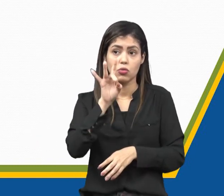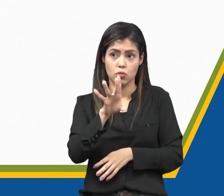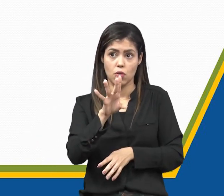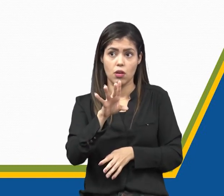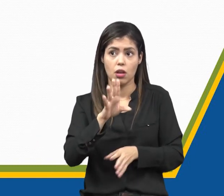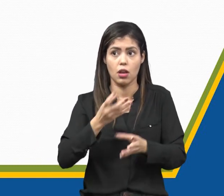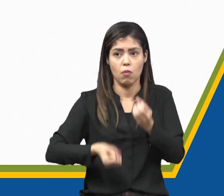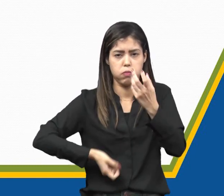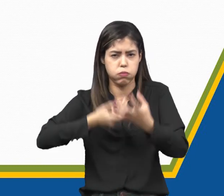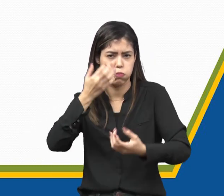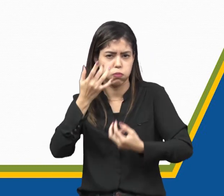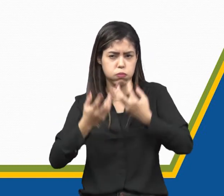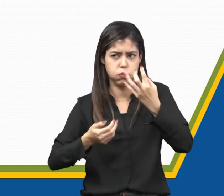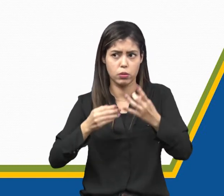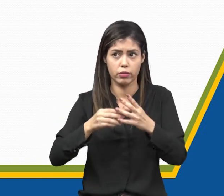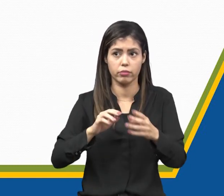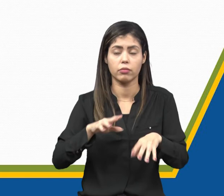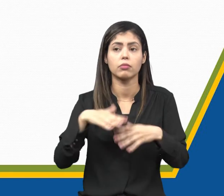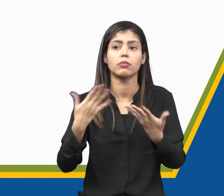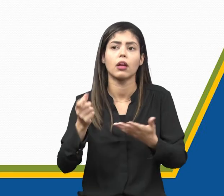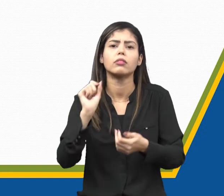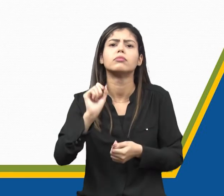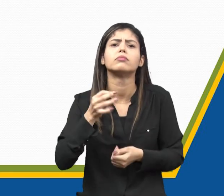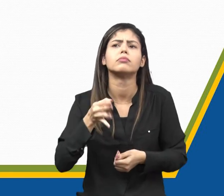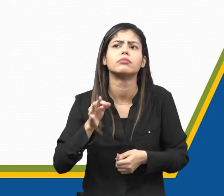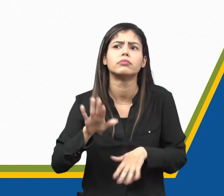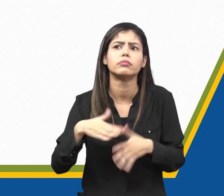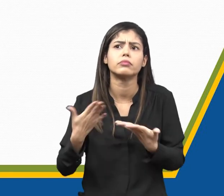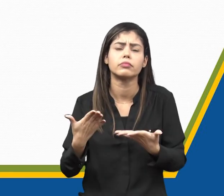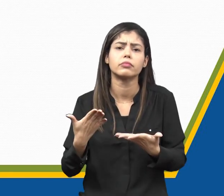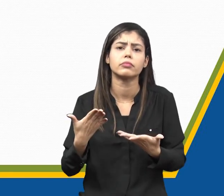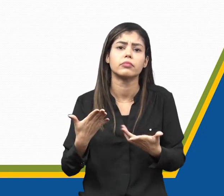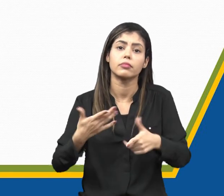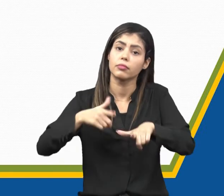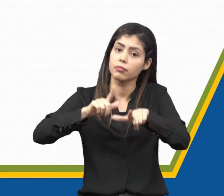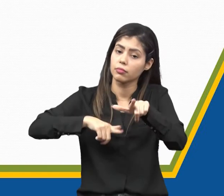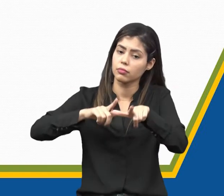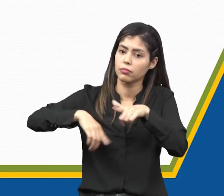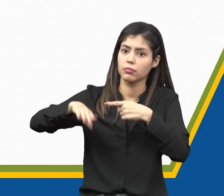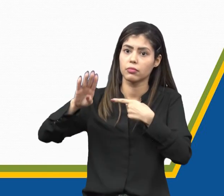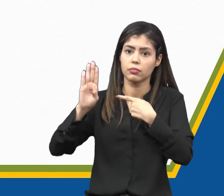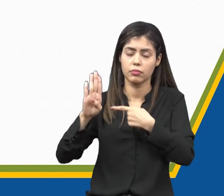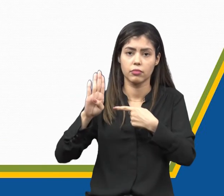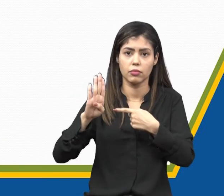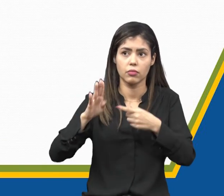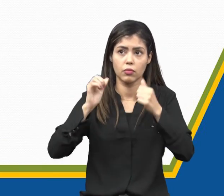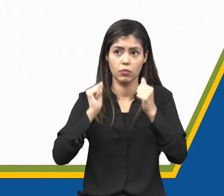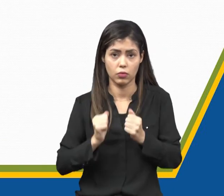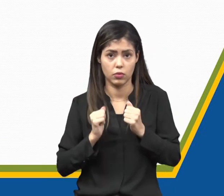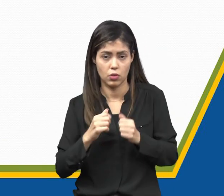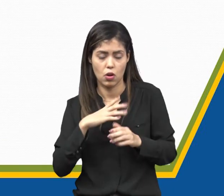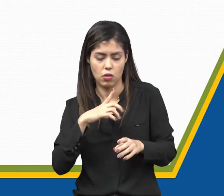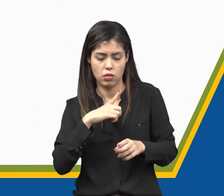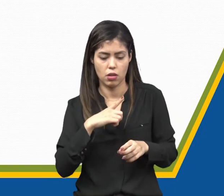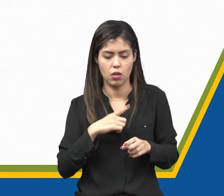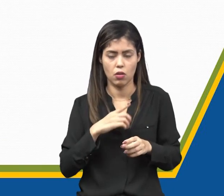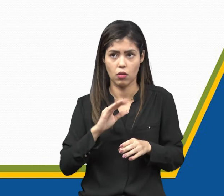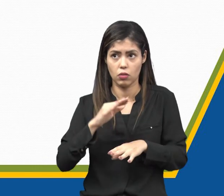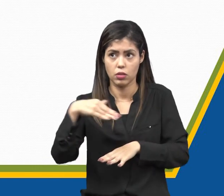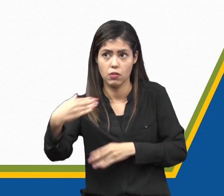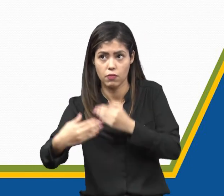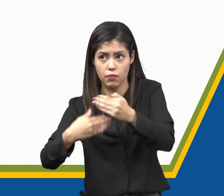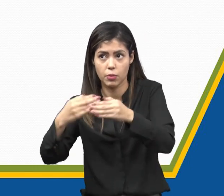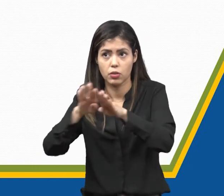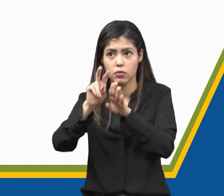combustíveis fósseis. Então, a alternativa certa seria a alternativa, vamos lá, B. Onde eu tenho uma resolução dessa pergunta. O